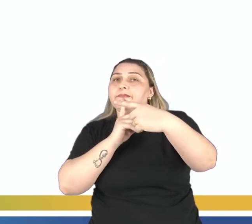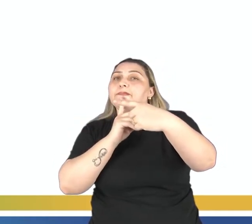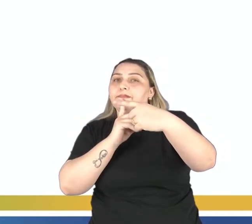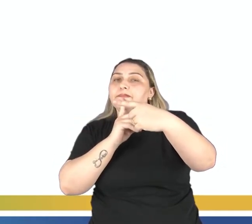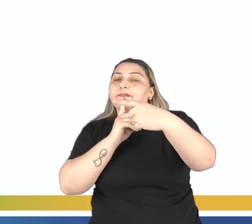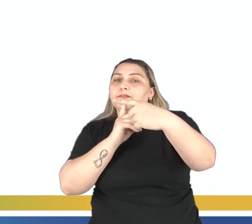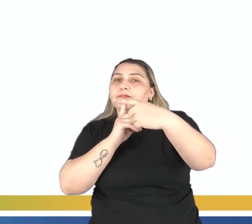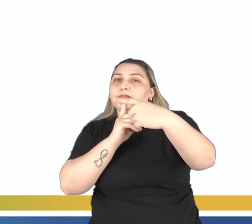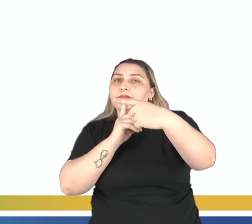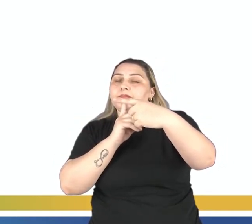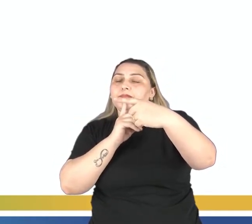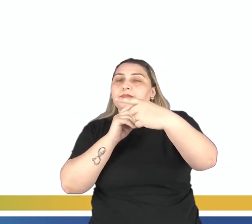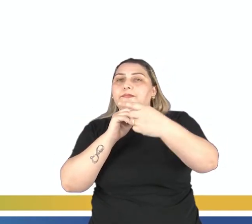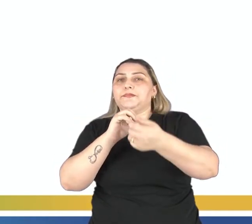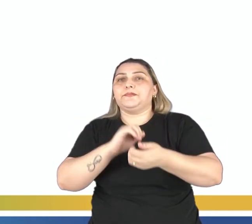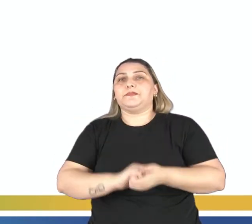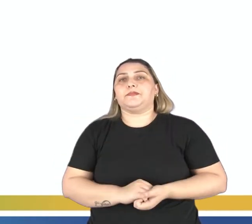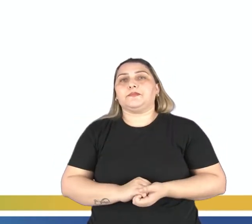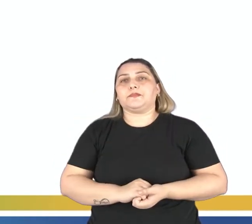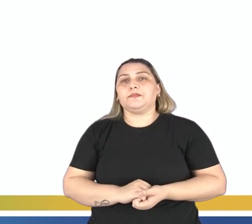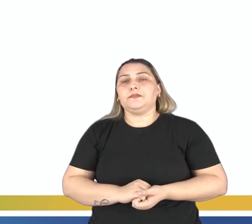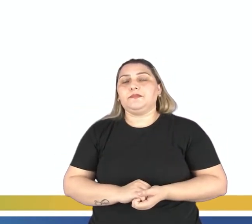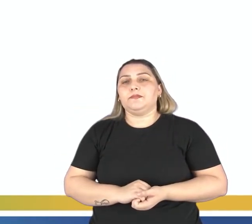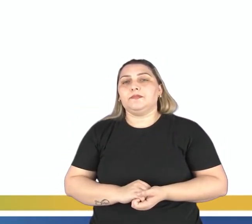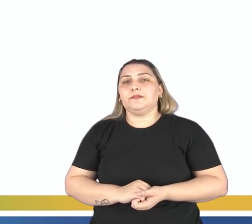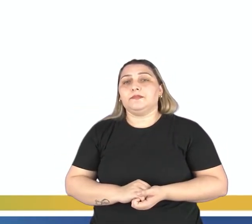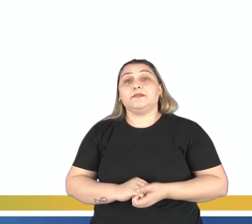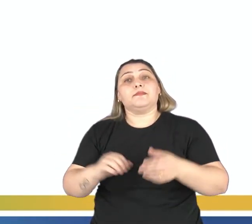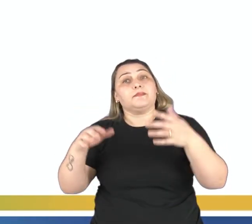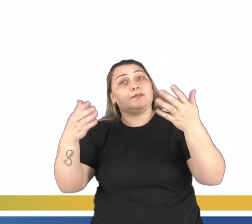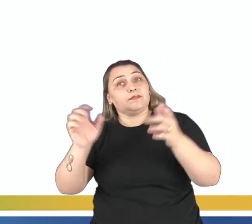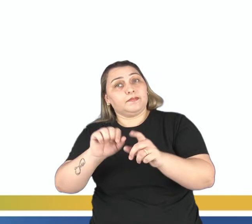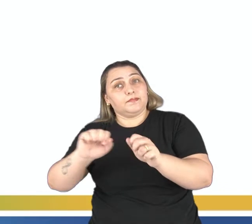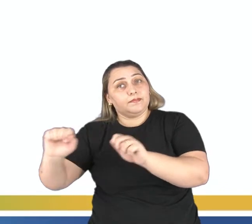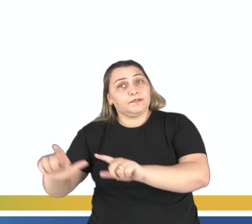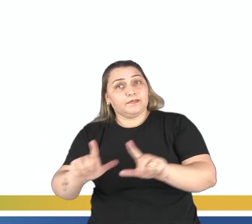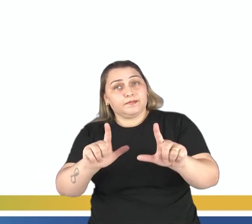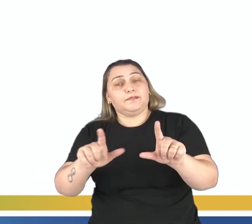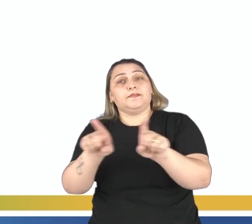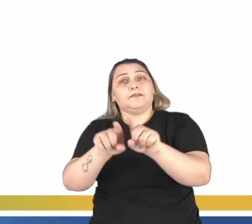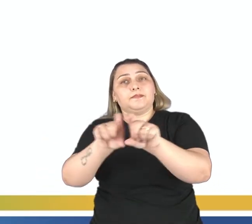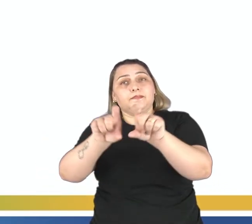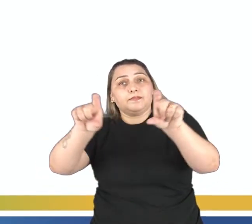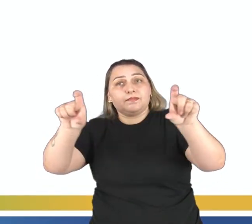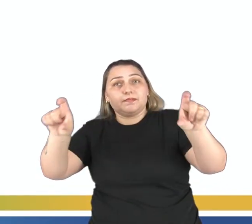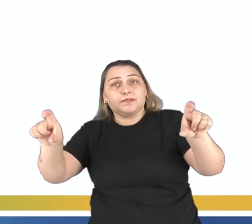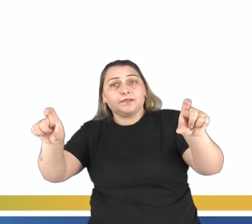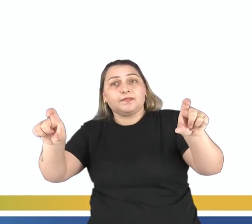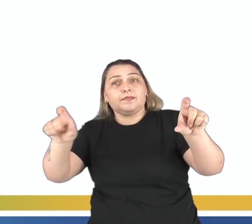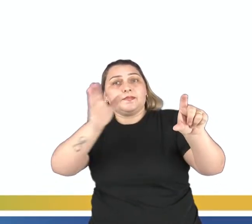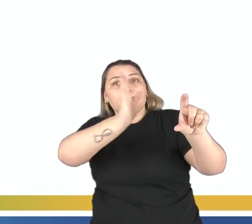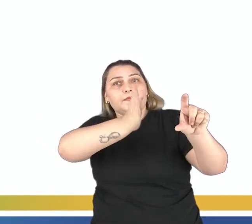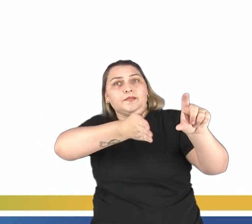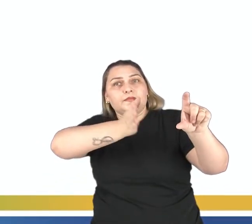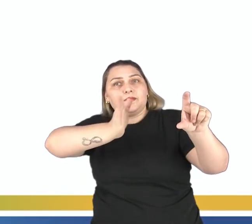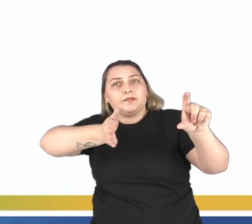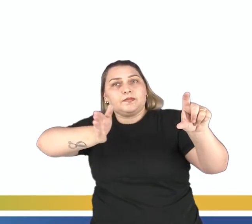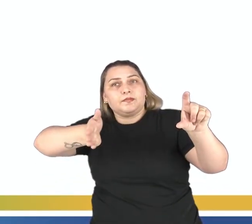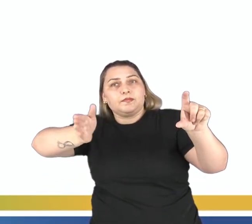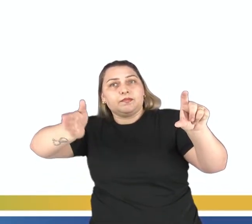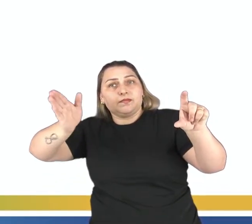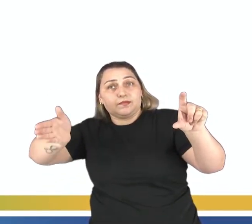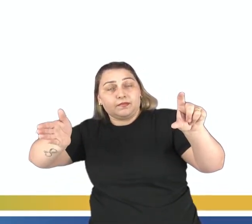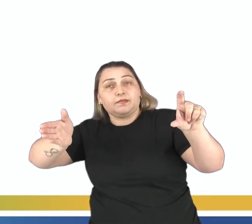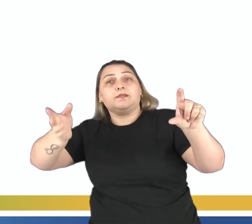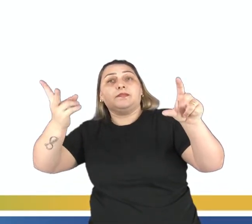4, ou seja, 1/4, beleza? A próxima imagem é do mesmo tamanho, só que dividida em 5